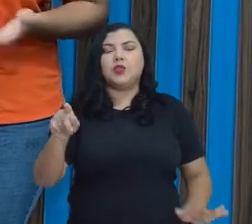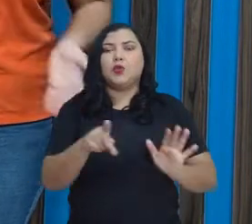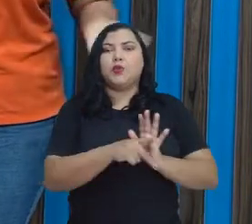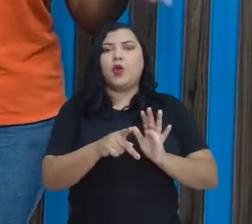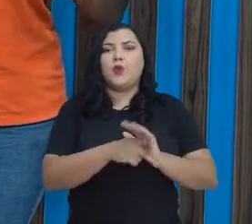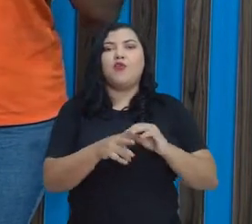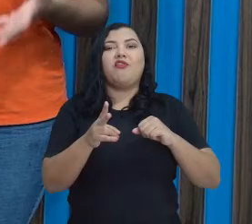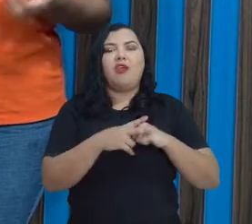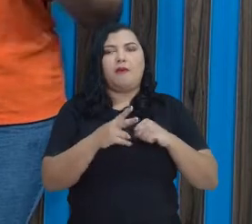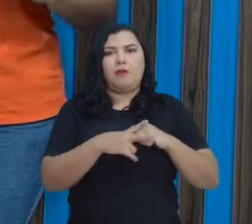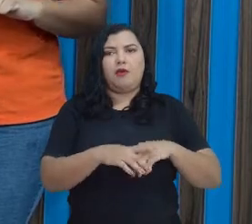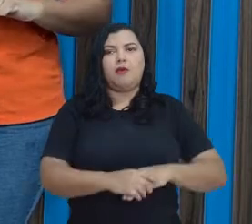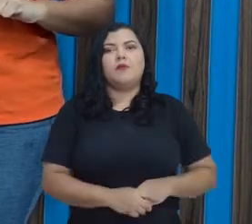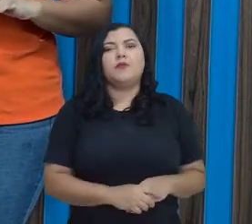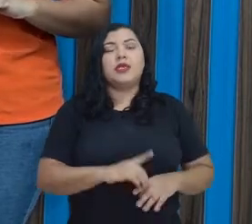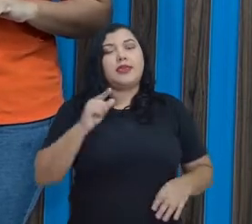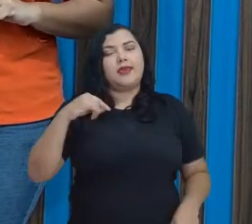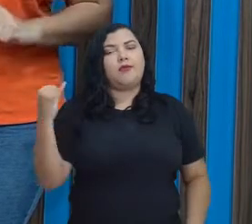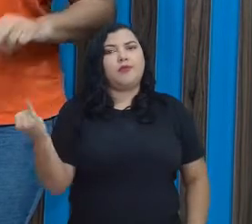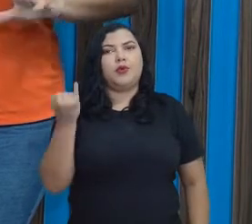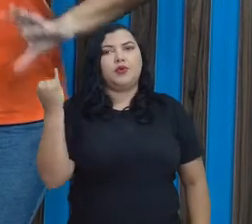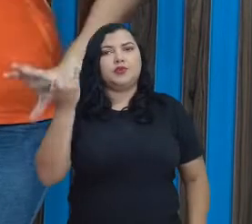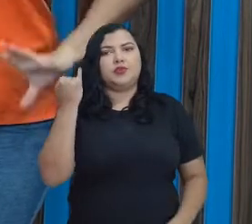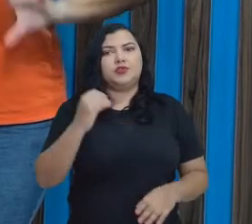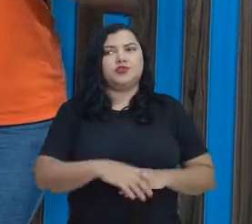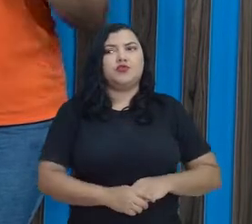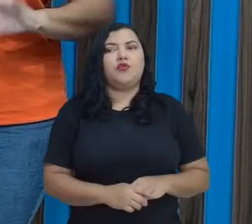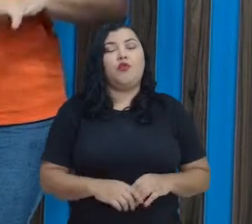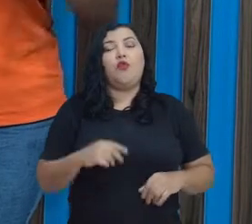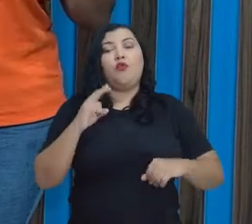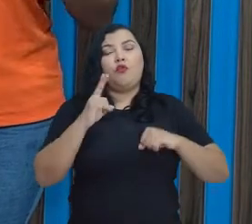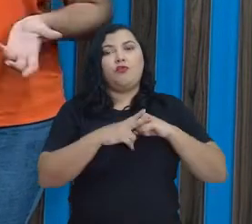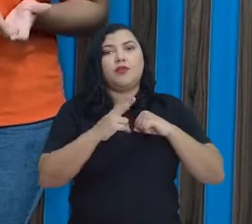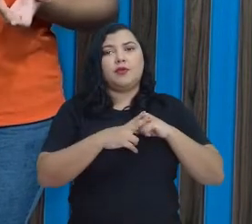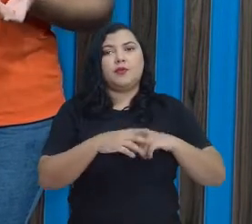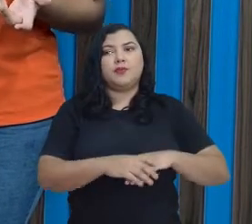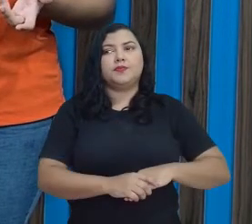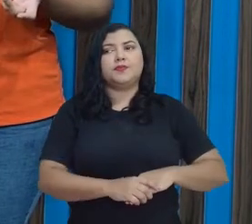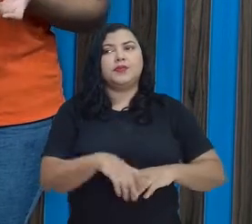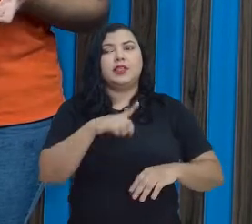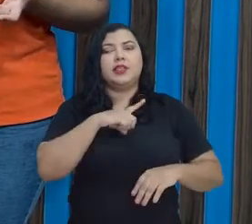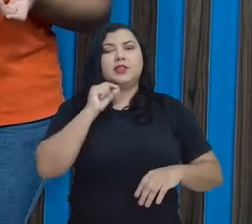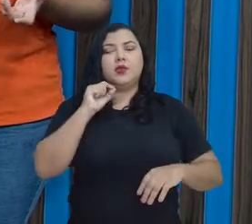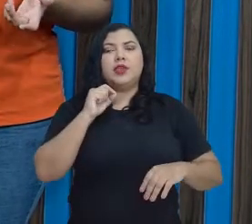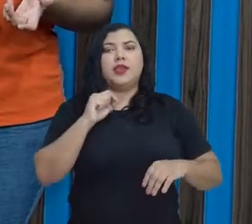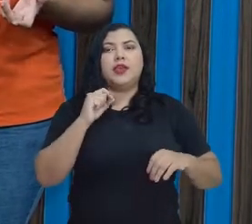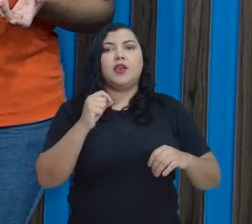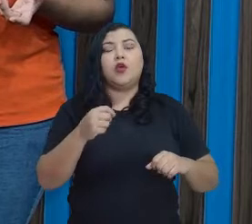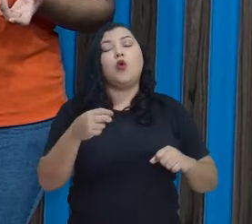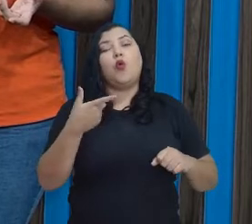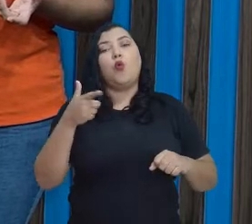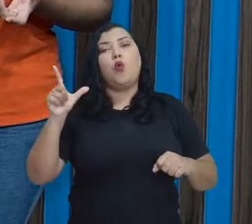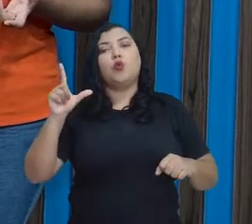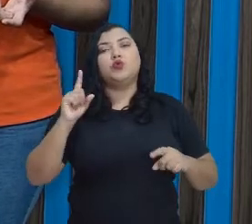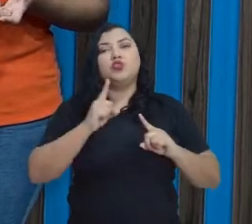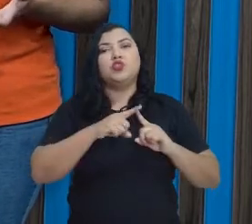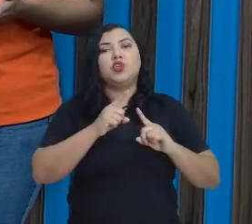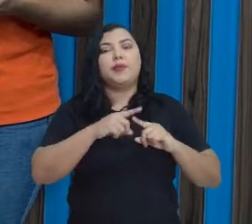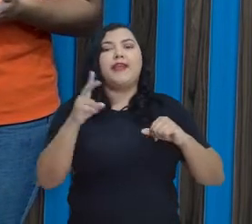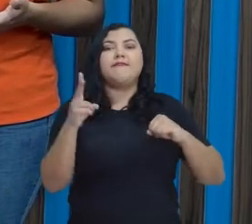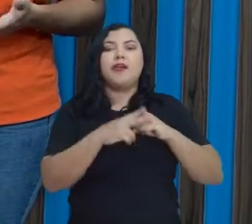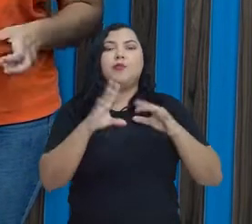gente fala de um verbo significativo. Porque, além do verbo significativo, a gente tem os verbos de ligação,